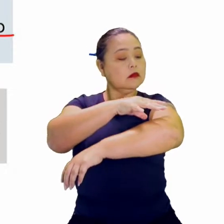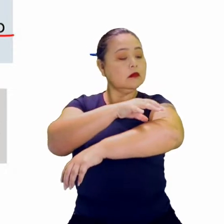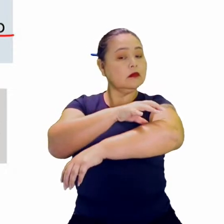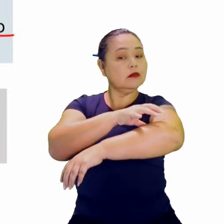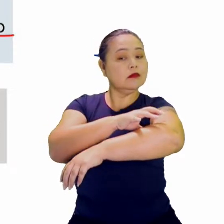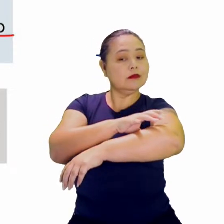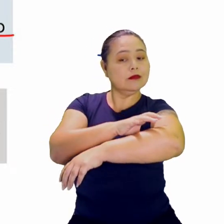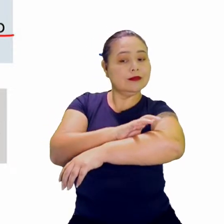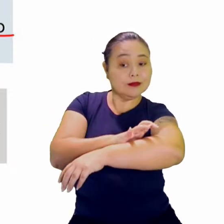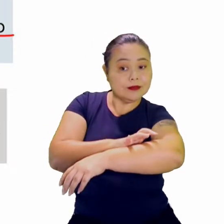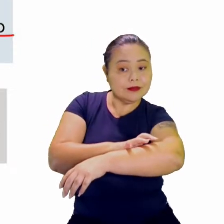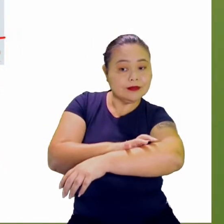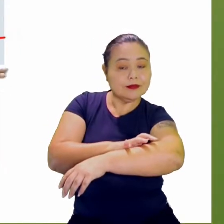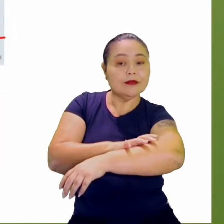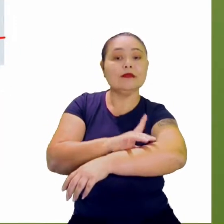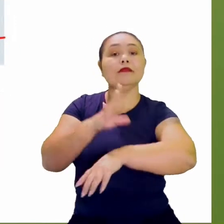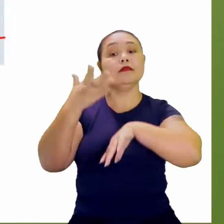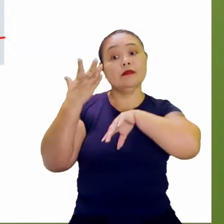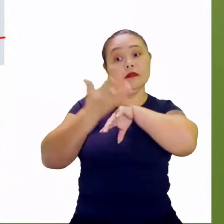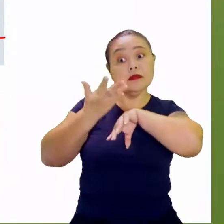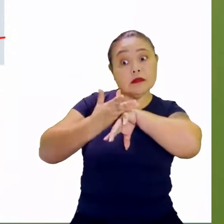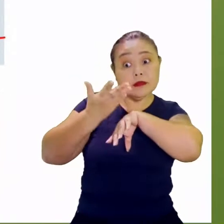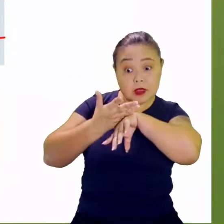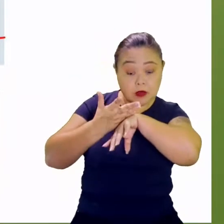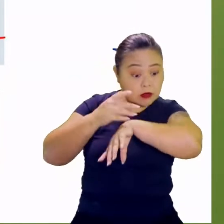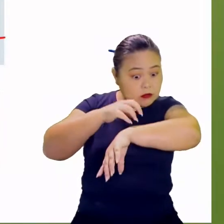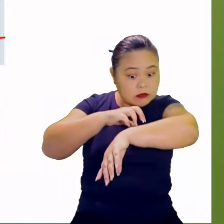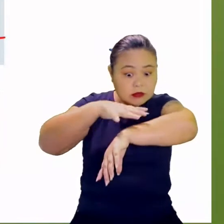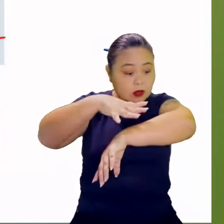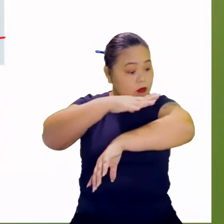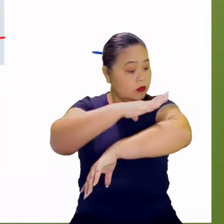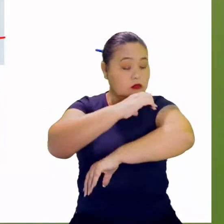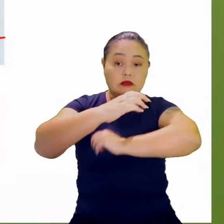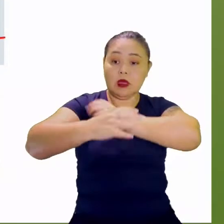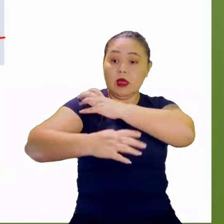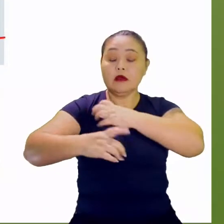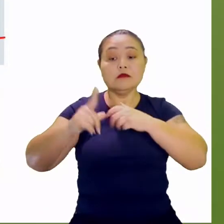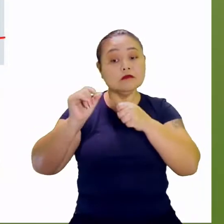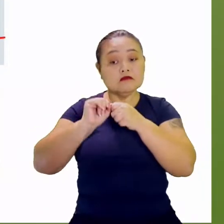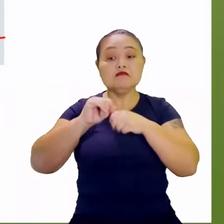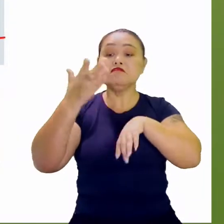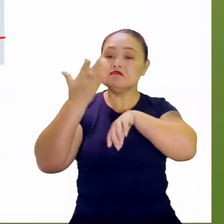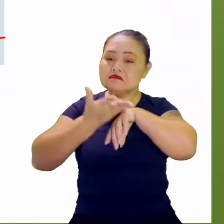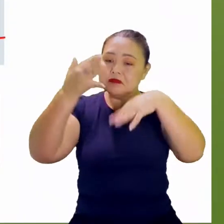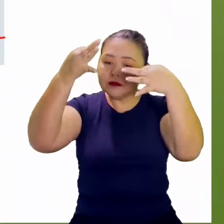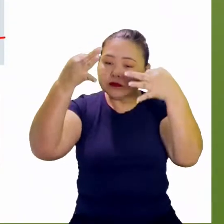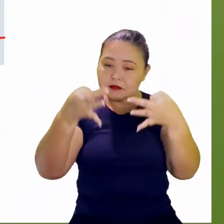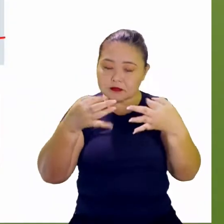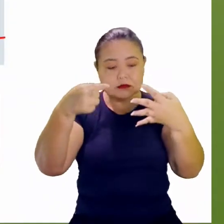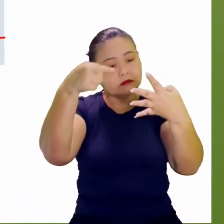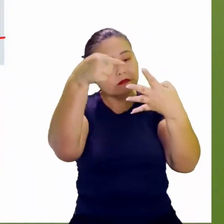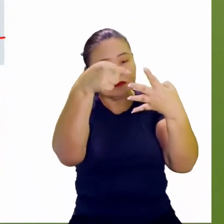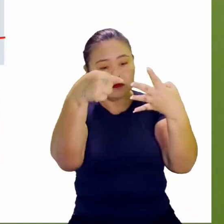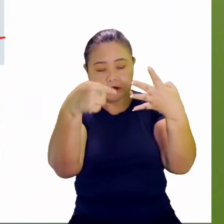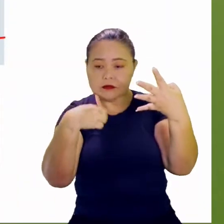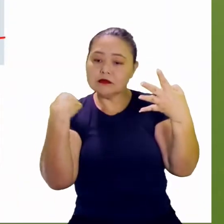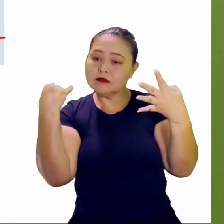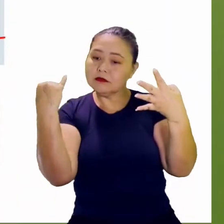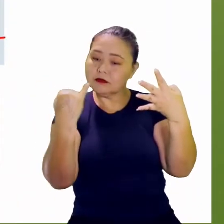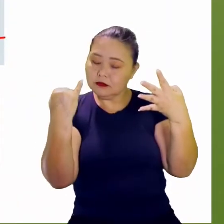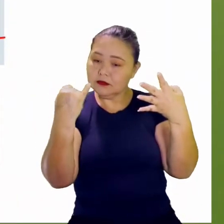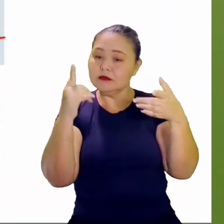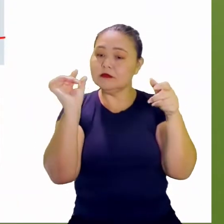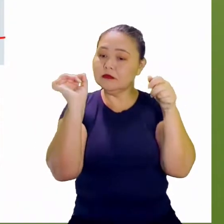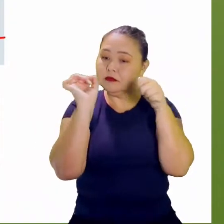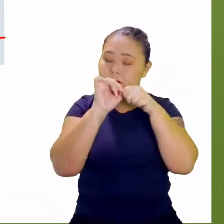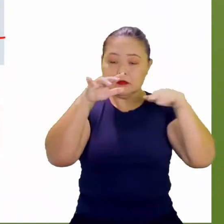Então, o músculo, quando você treina ele direitinho, você tem 4 grandes propriedades aí que são importantes para você